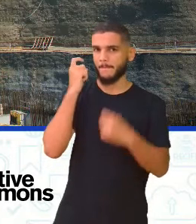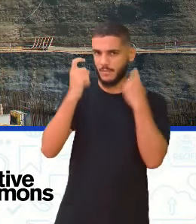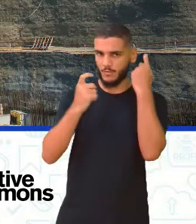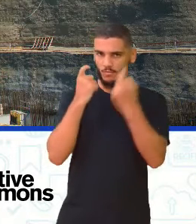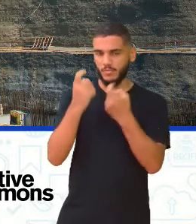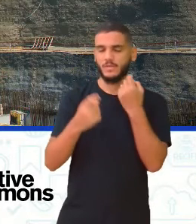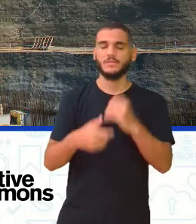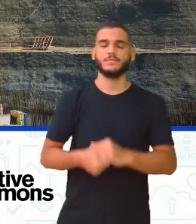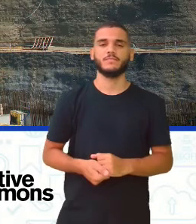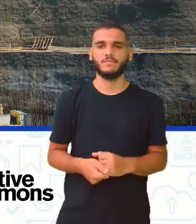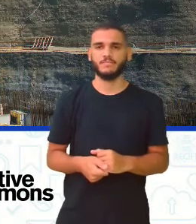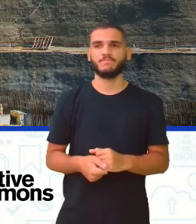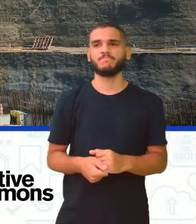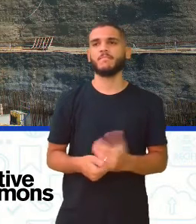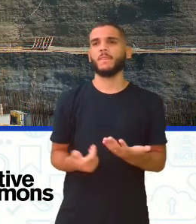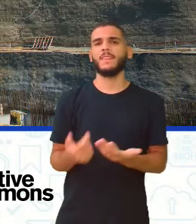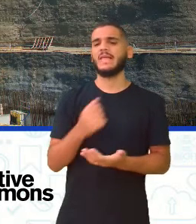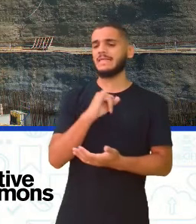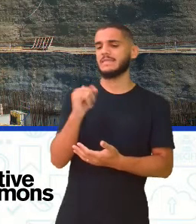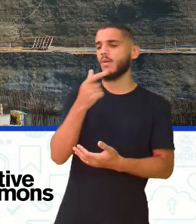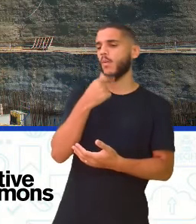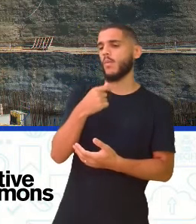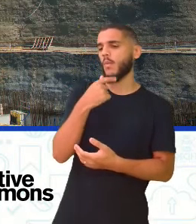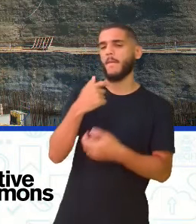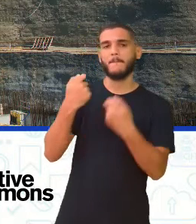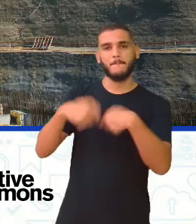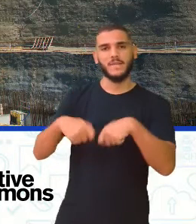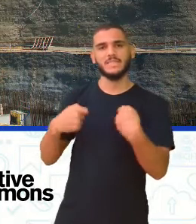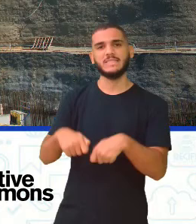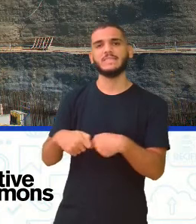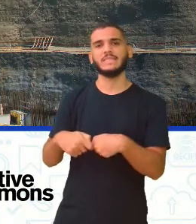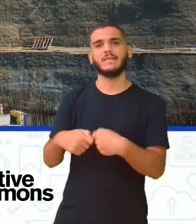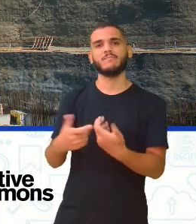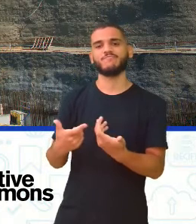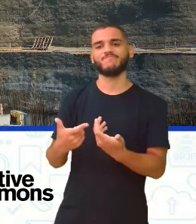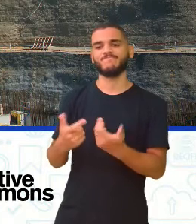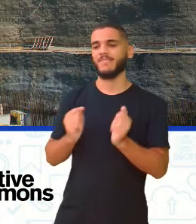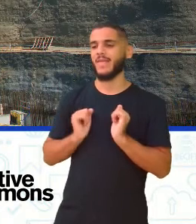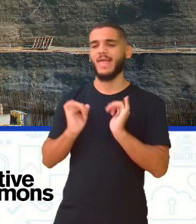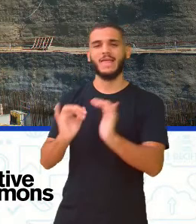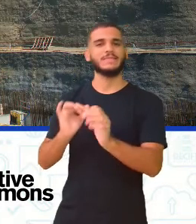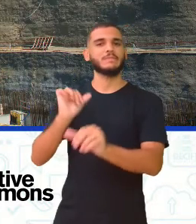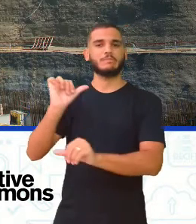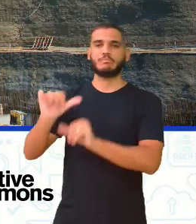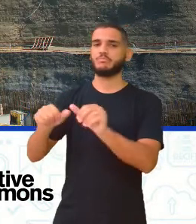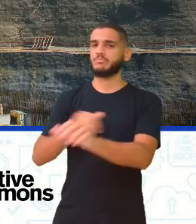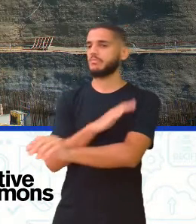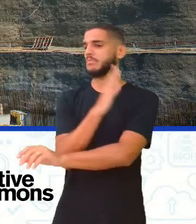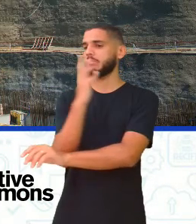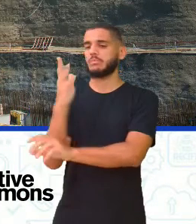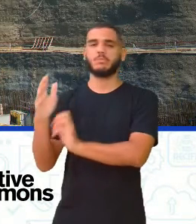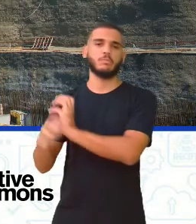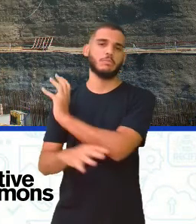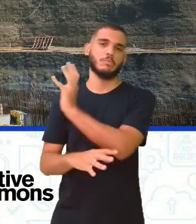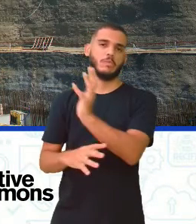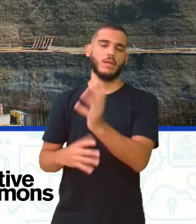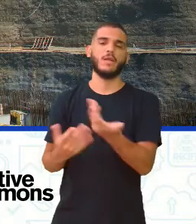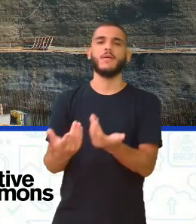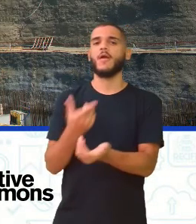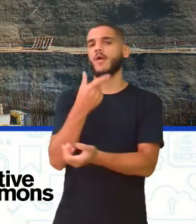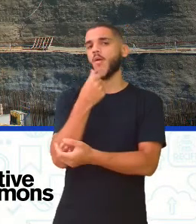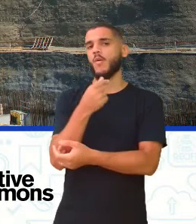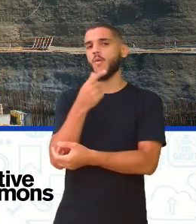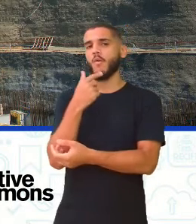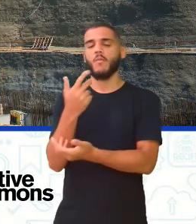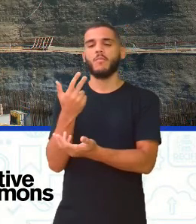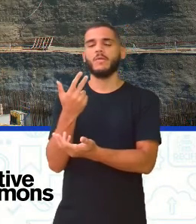as suas necessidades. Então, o ser humano, ele vai visar o quê? O seu